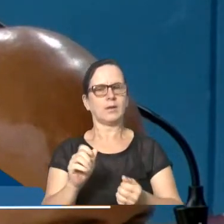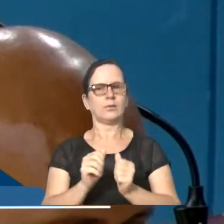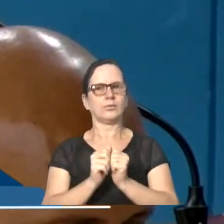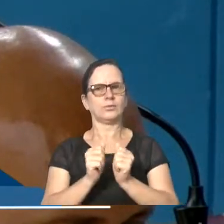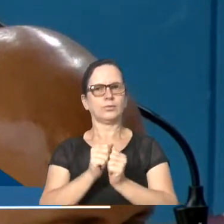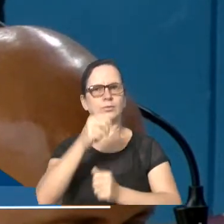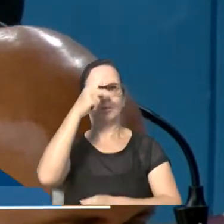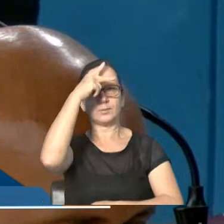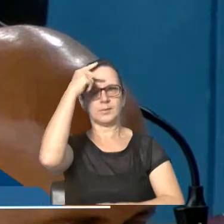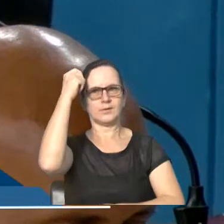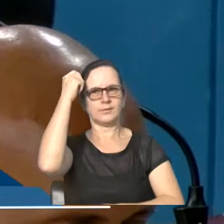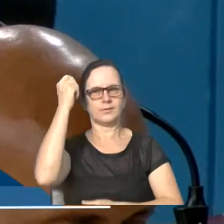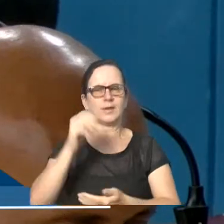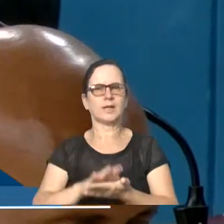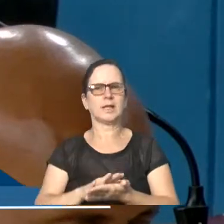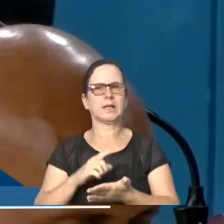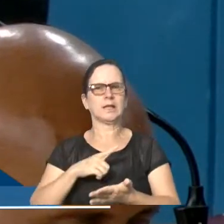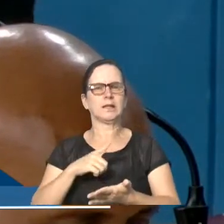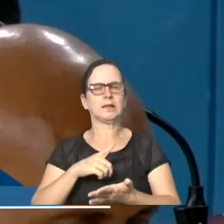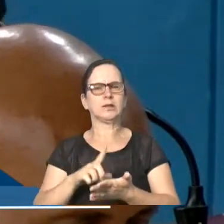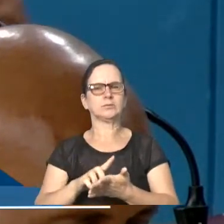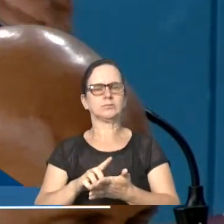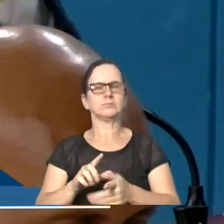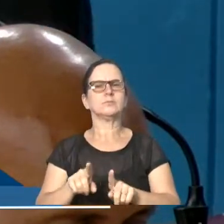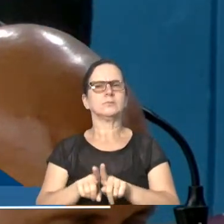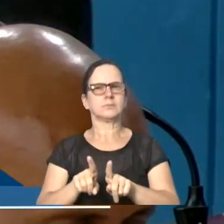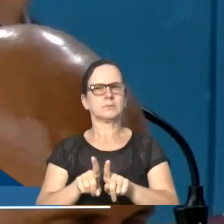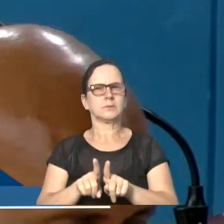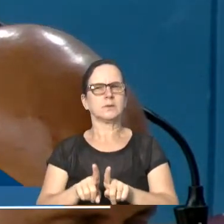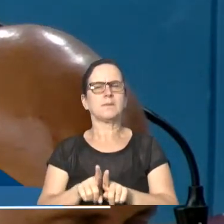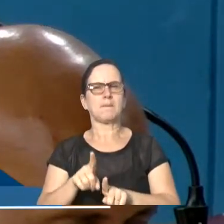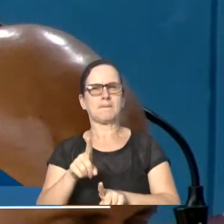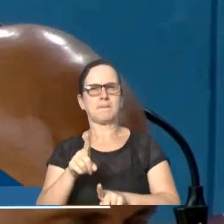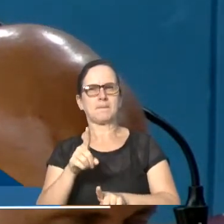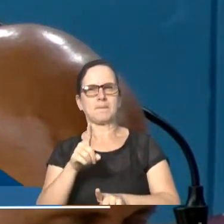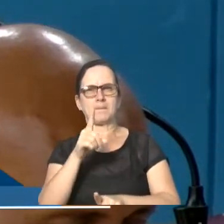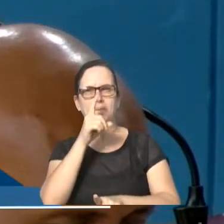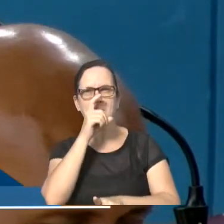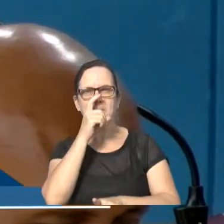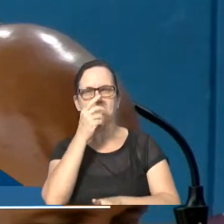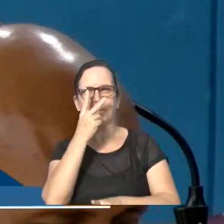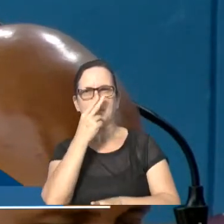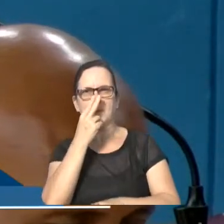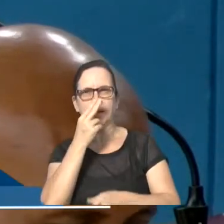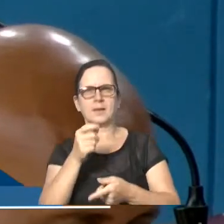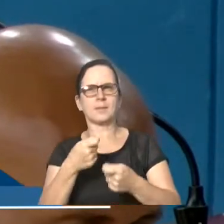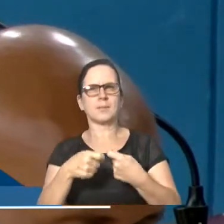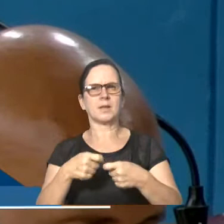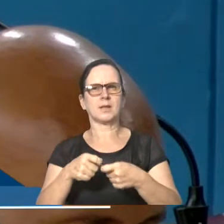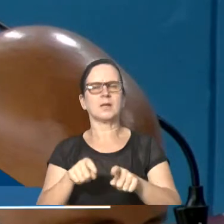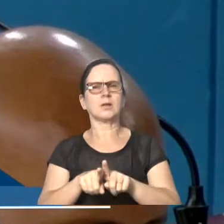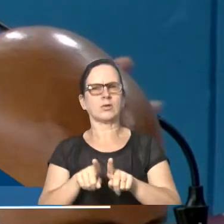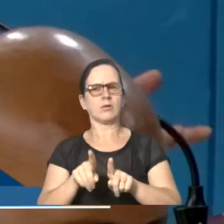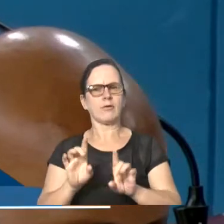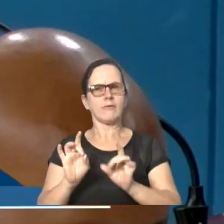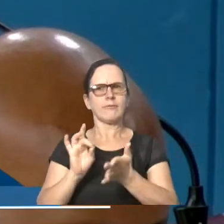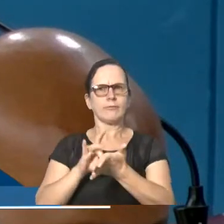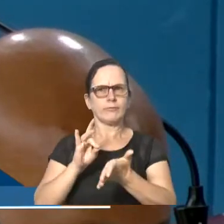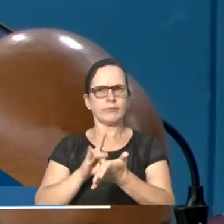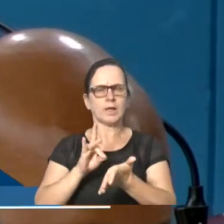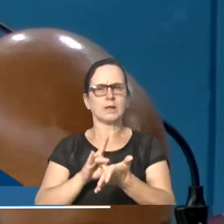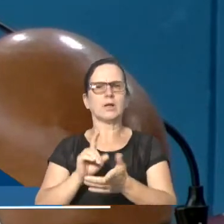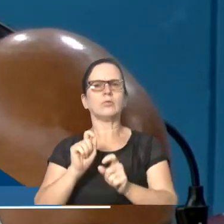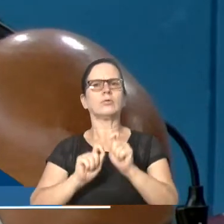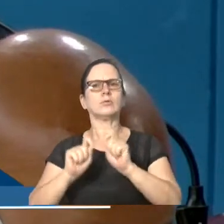convívio, para talvez ele tenha um choque de realidade, porque eu acho que falta para o prefeito, Sérgio, é um choque de realidade. O choque de gestão que ele